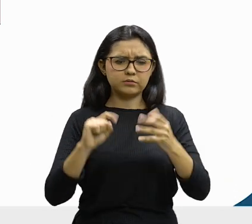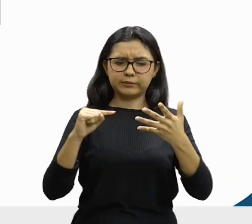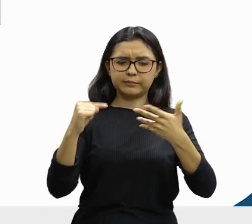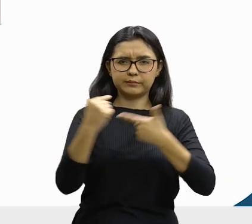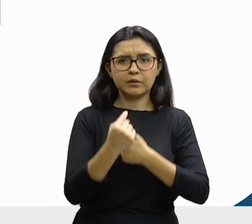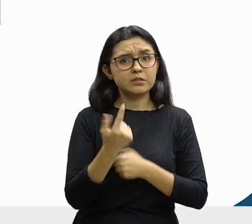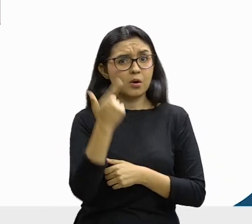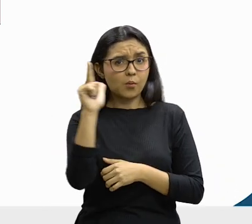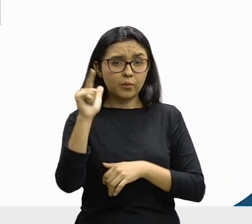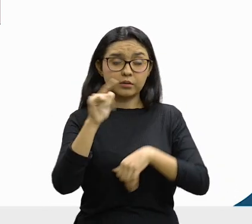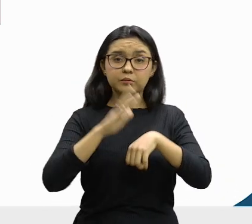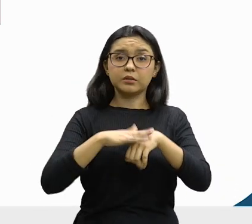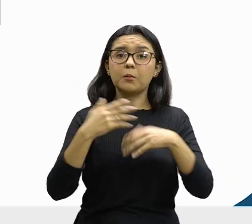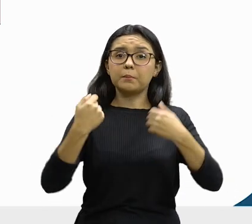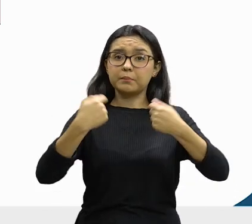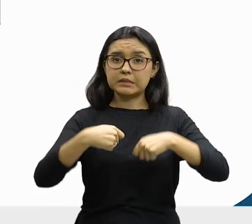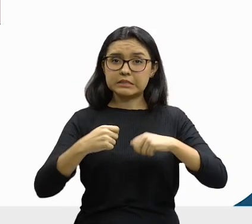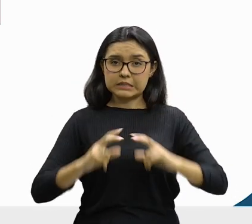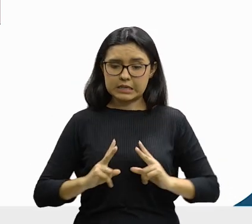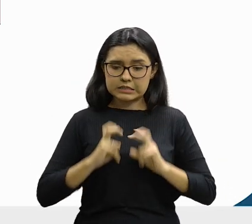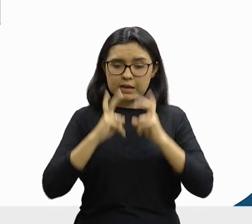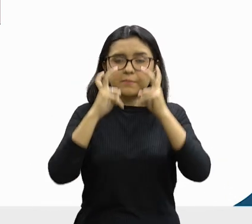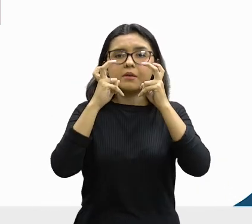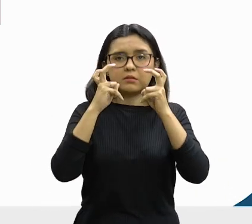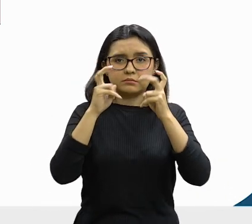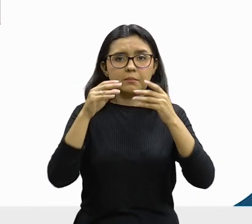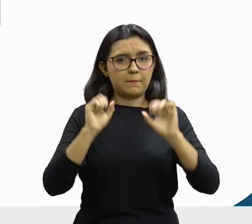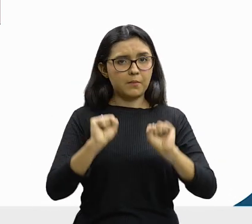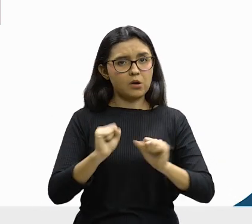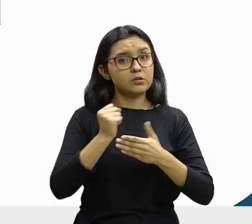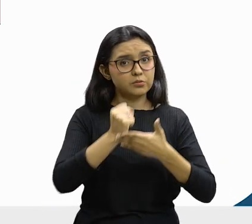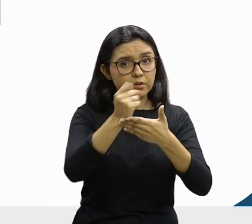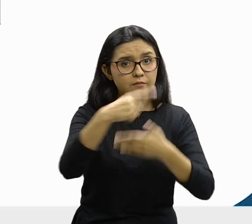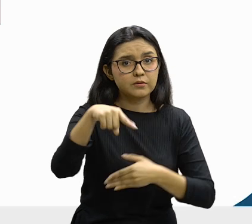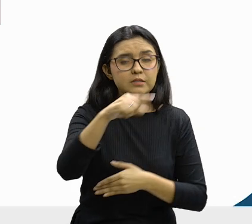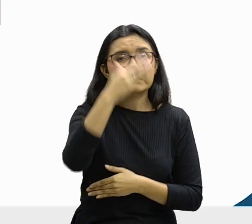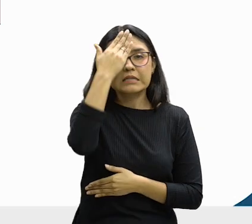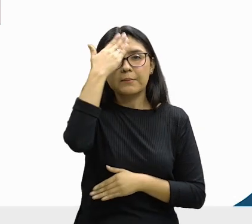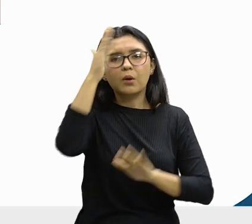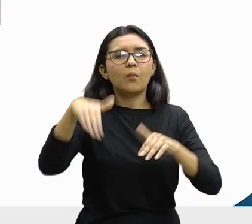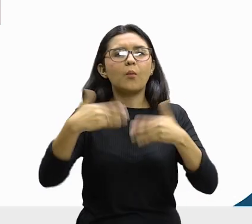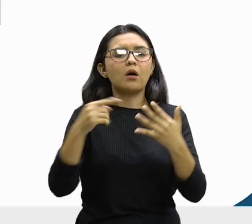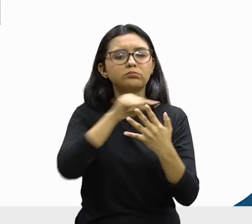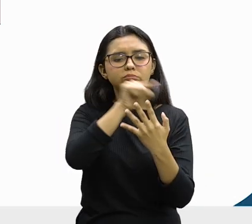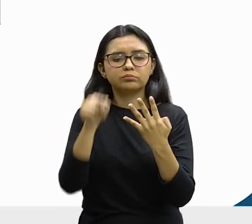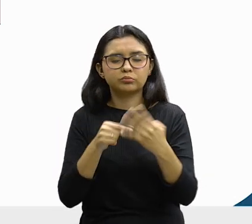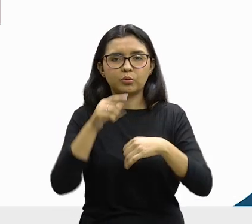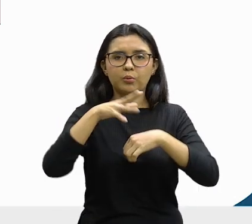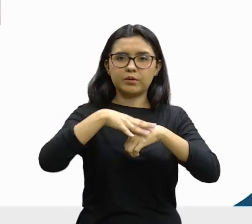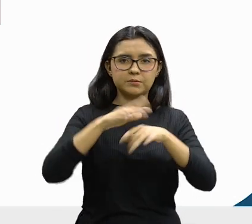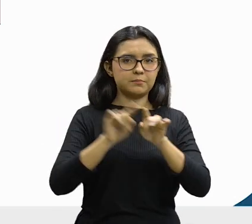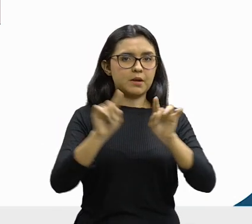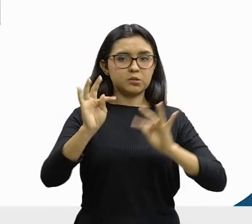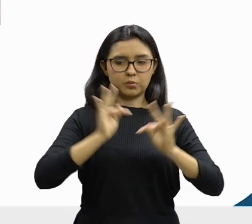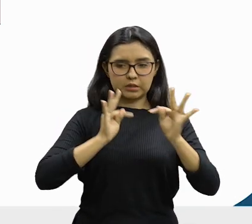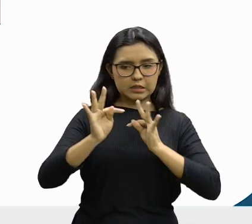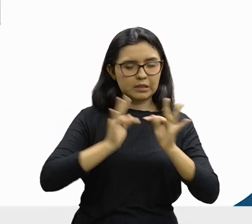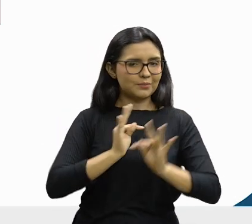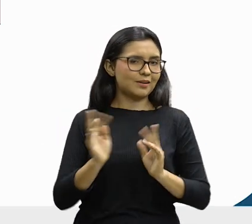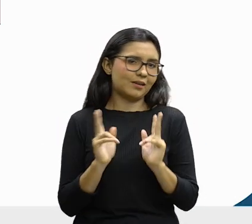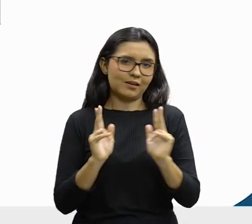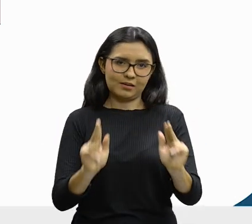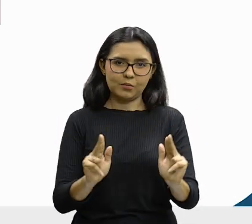Então exames específicos, eles podem ajudar você no diagnóstico da doença, mas o tratamento quase